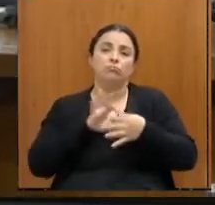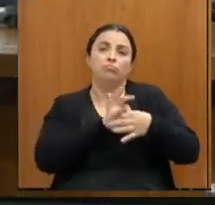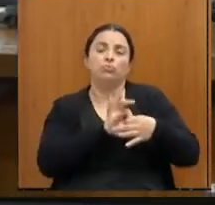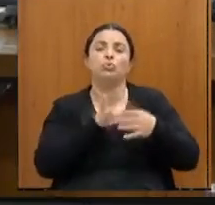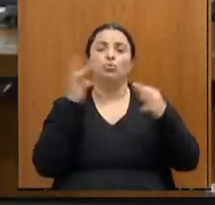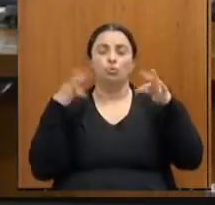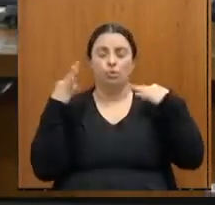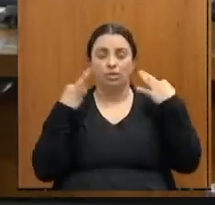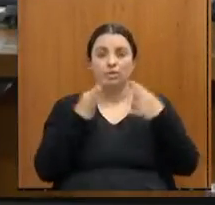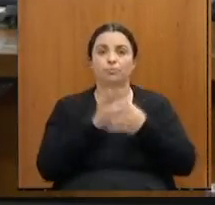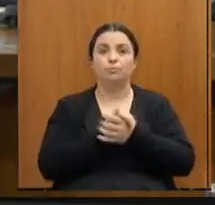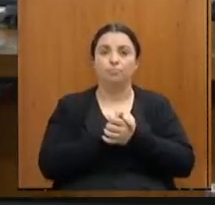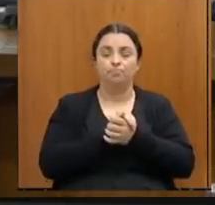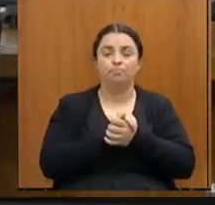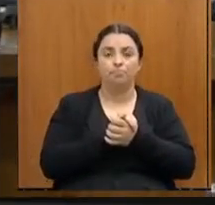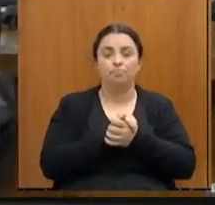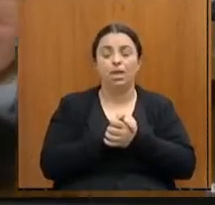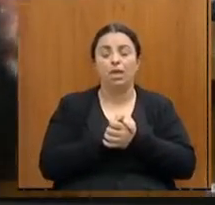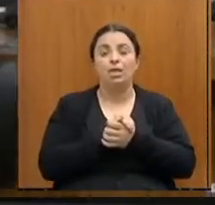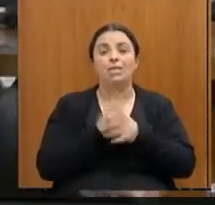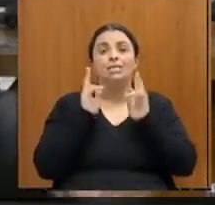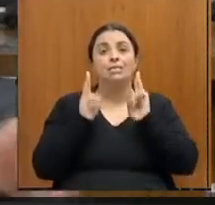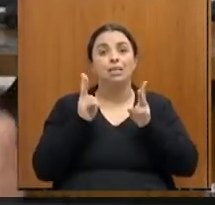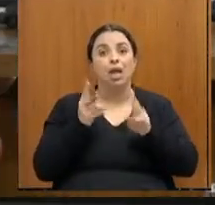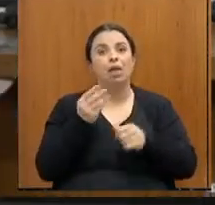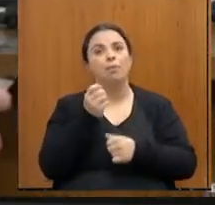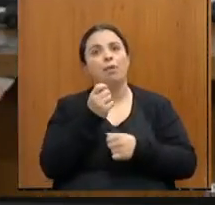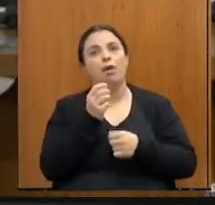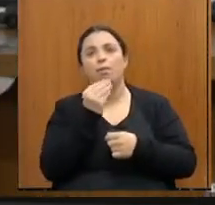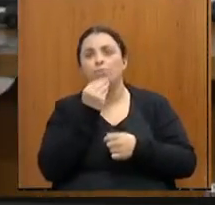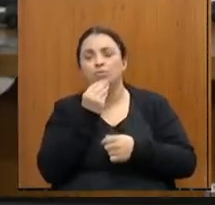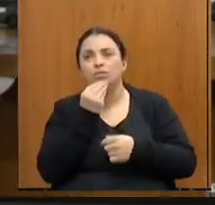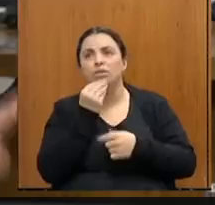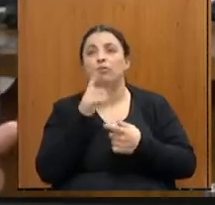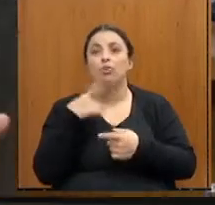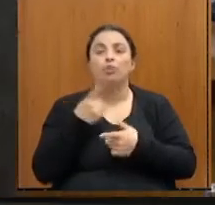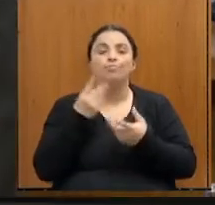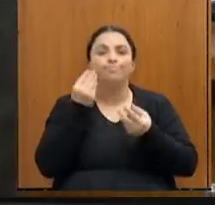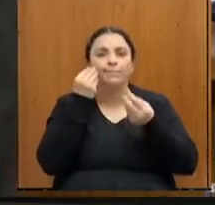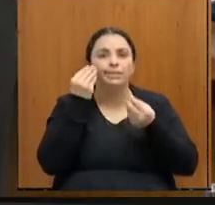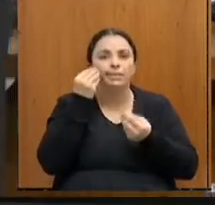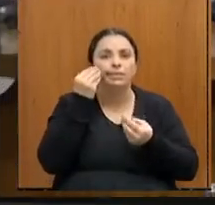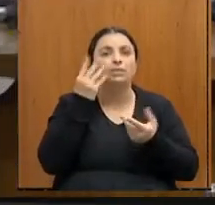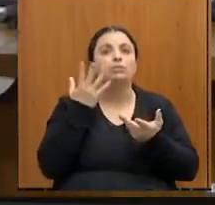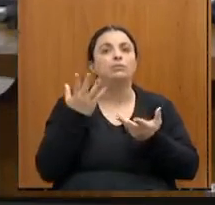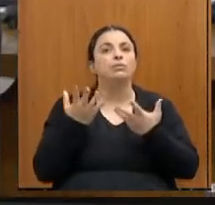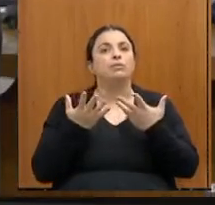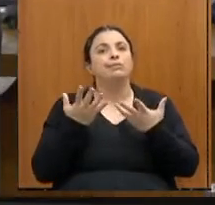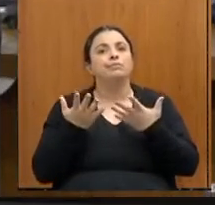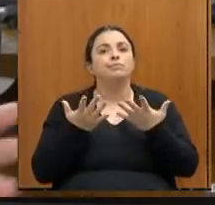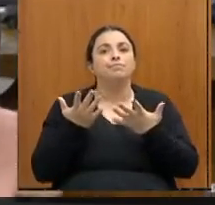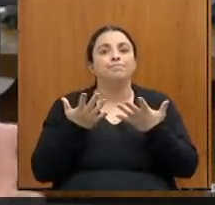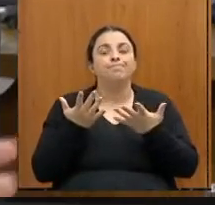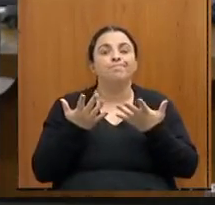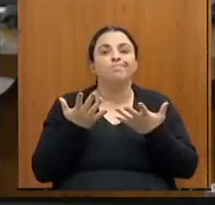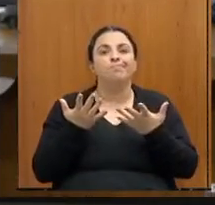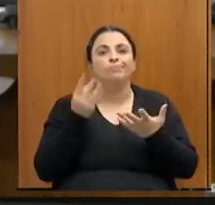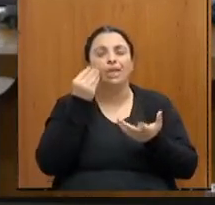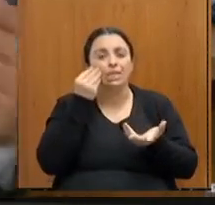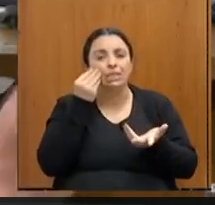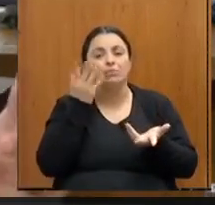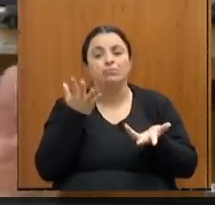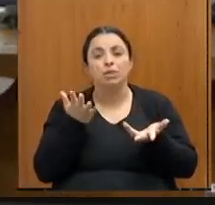nos Protocolos de minhas pacientes sempre que possível nós tentamos é fazer o